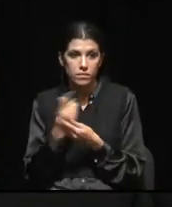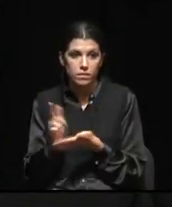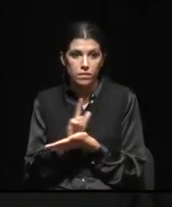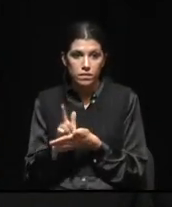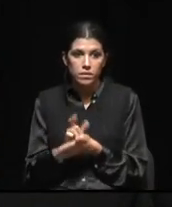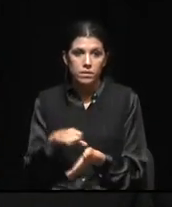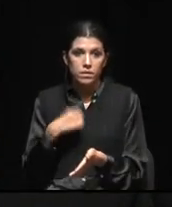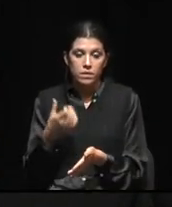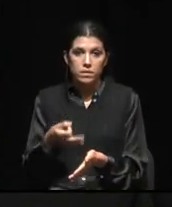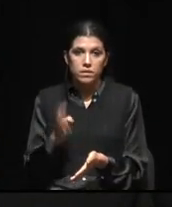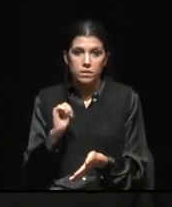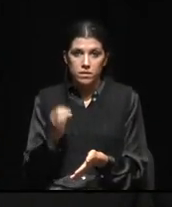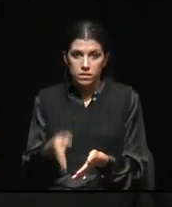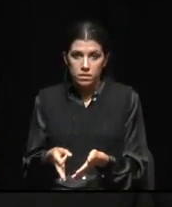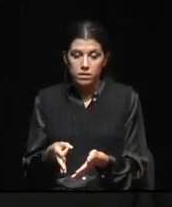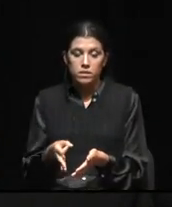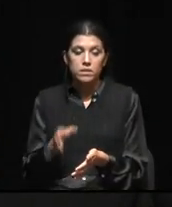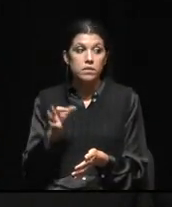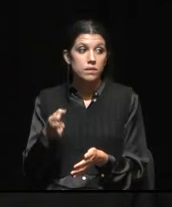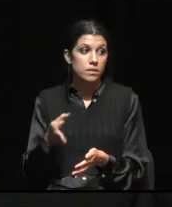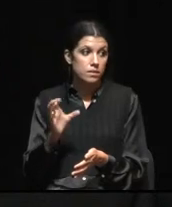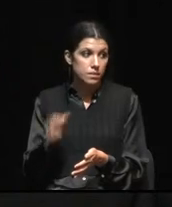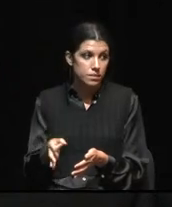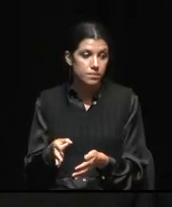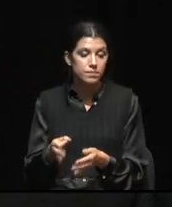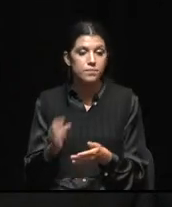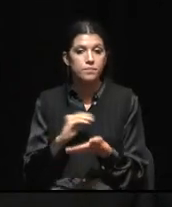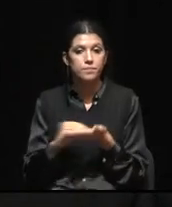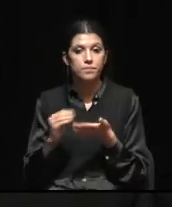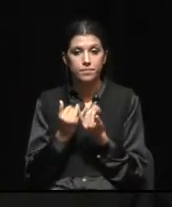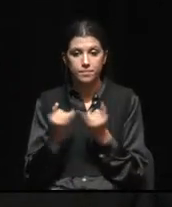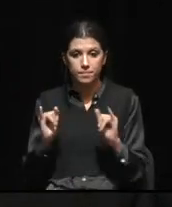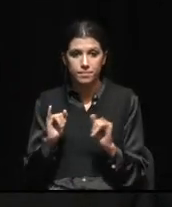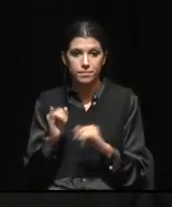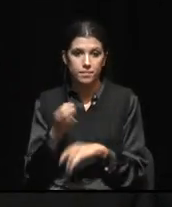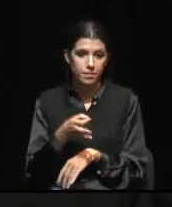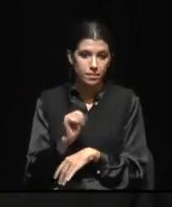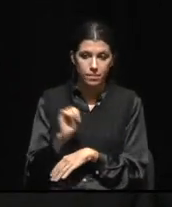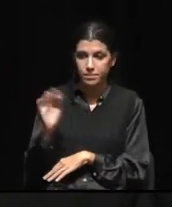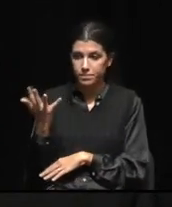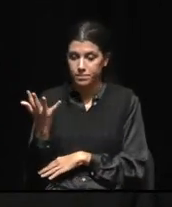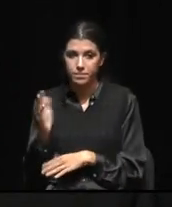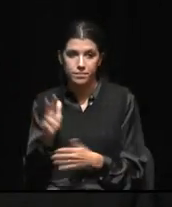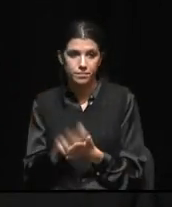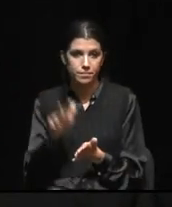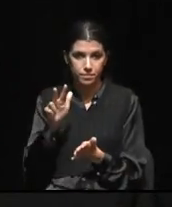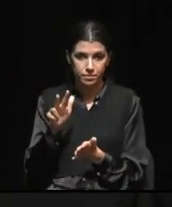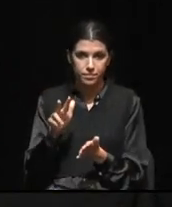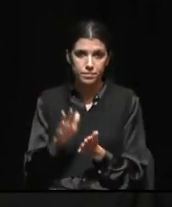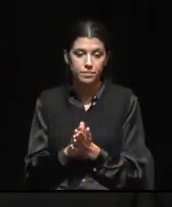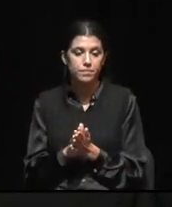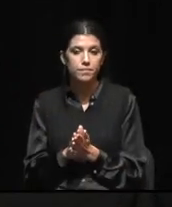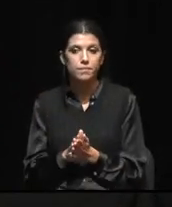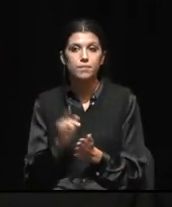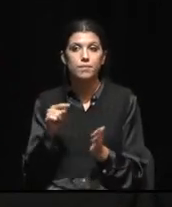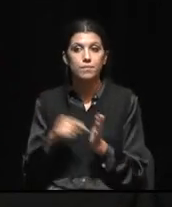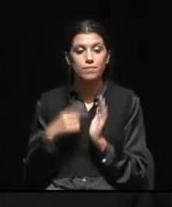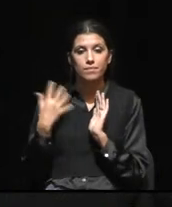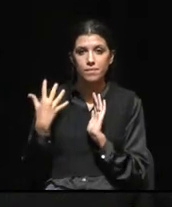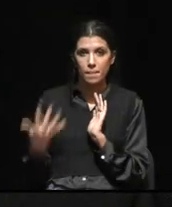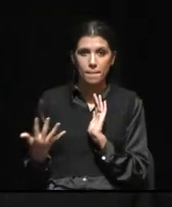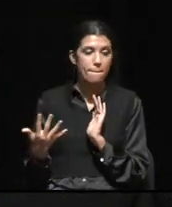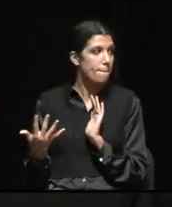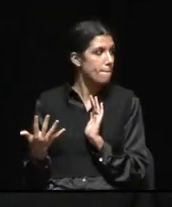livre pev PCP deputados não inscritos PS Pan aprovado ponto